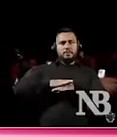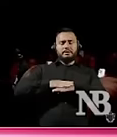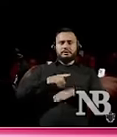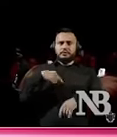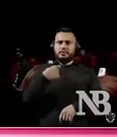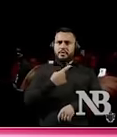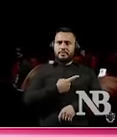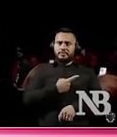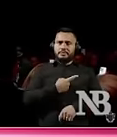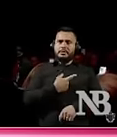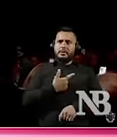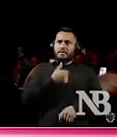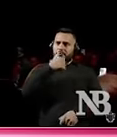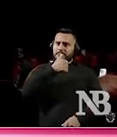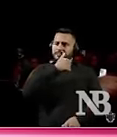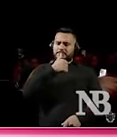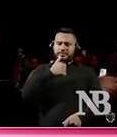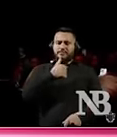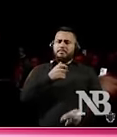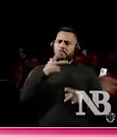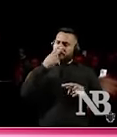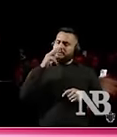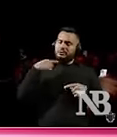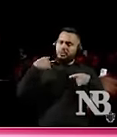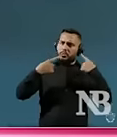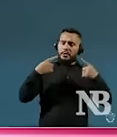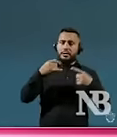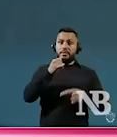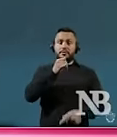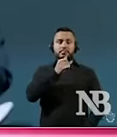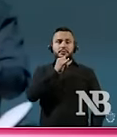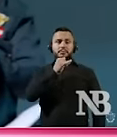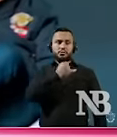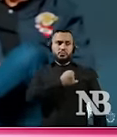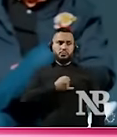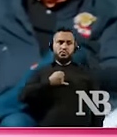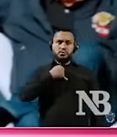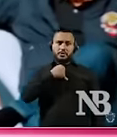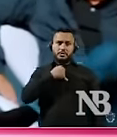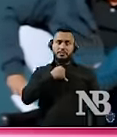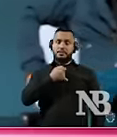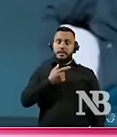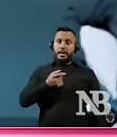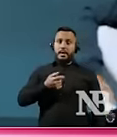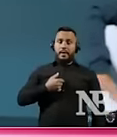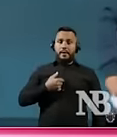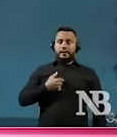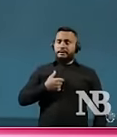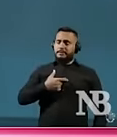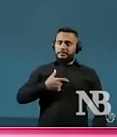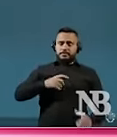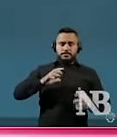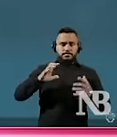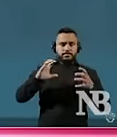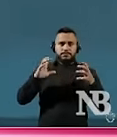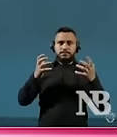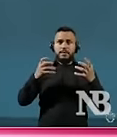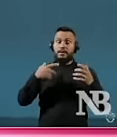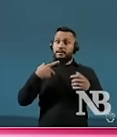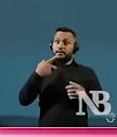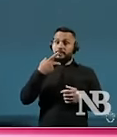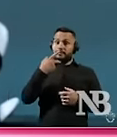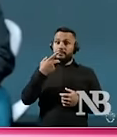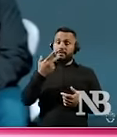ele, talvez vai parecer loucura. João Batista, ele perdeu a cabeça porque ele estava falando mal e estava denunciando